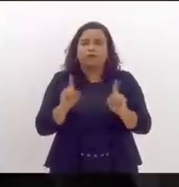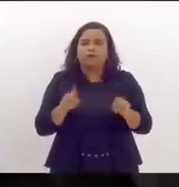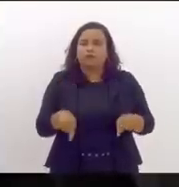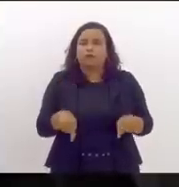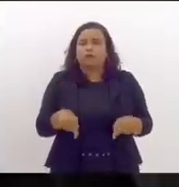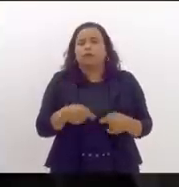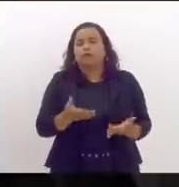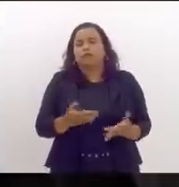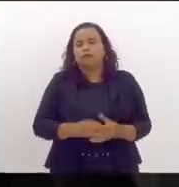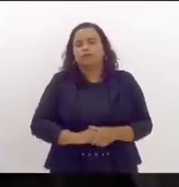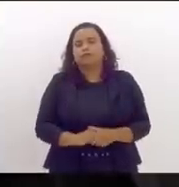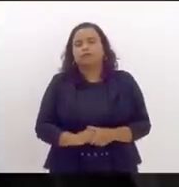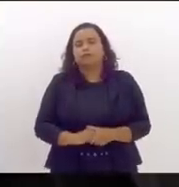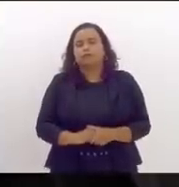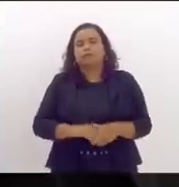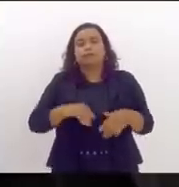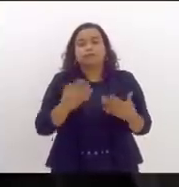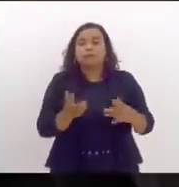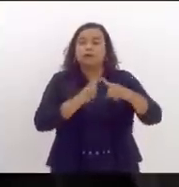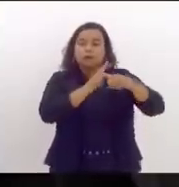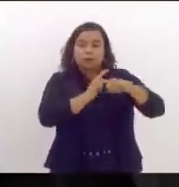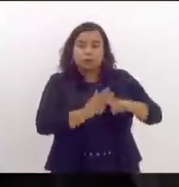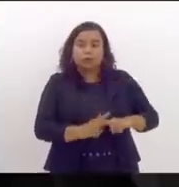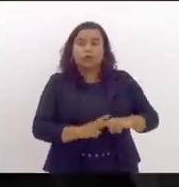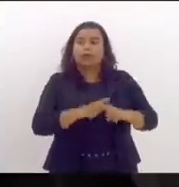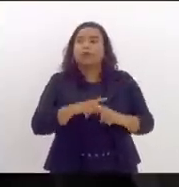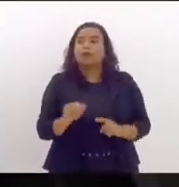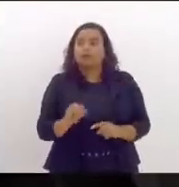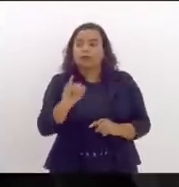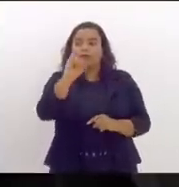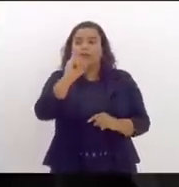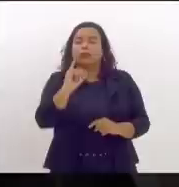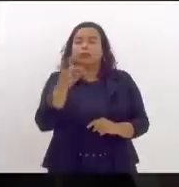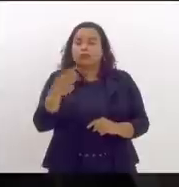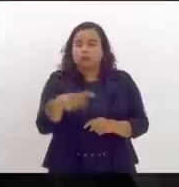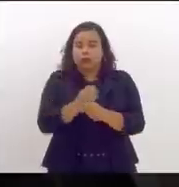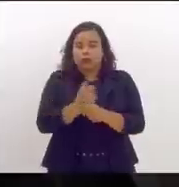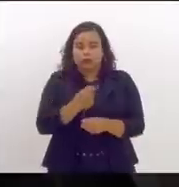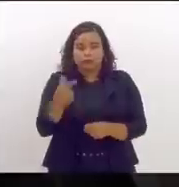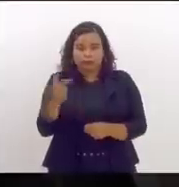servidor então ele para corrigir a inflação de 22